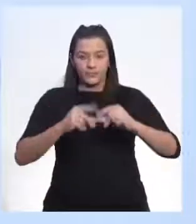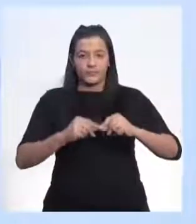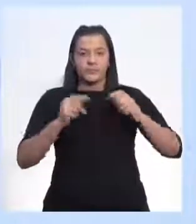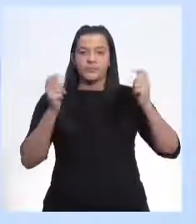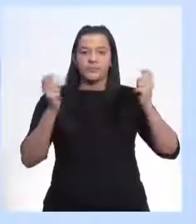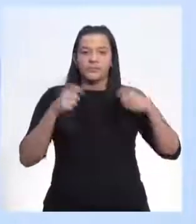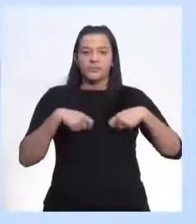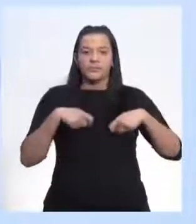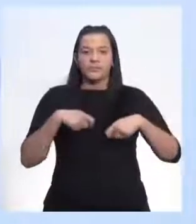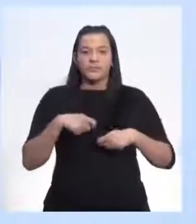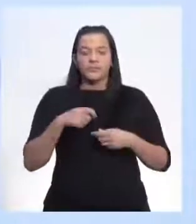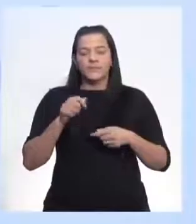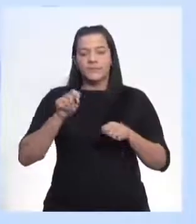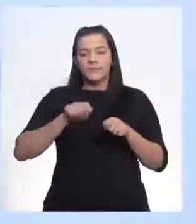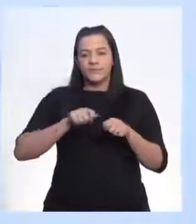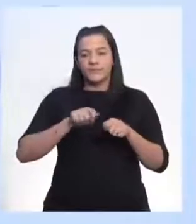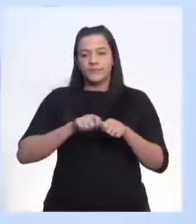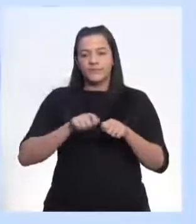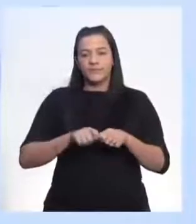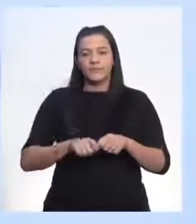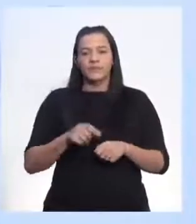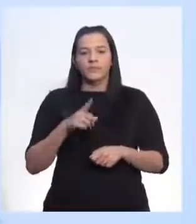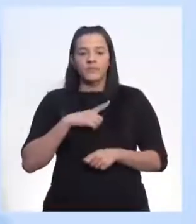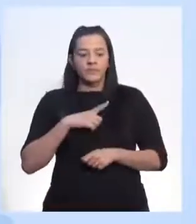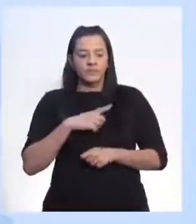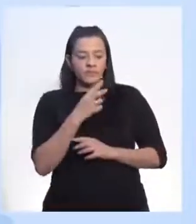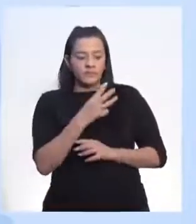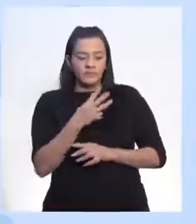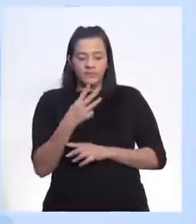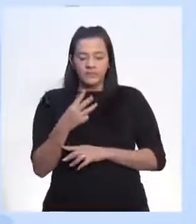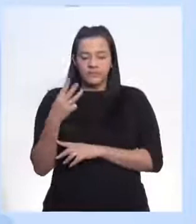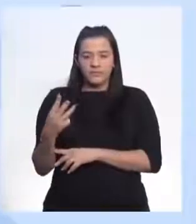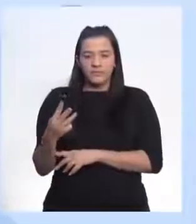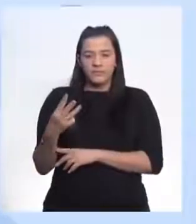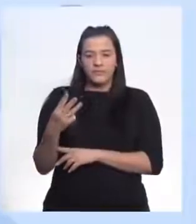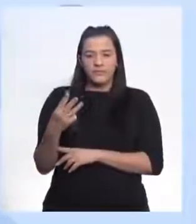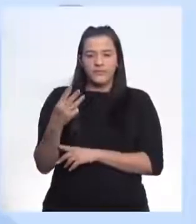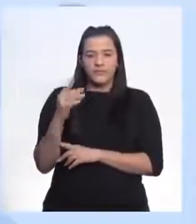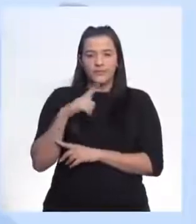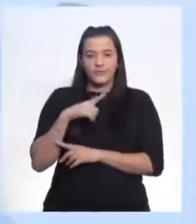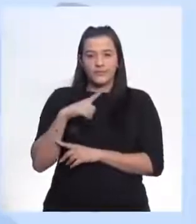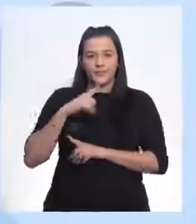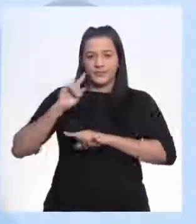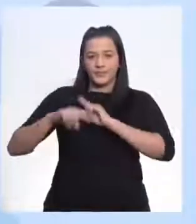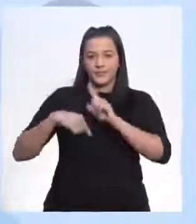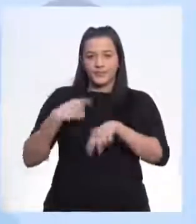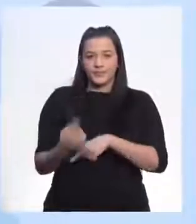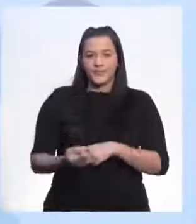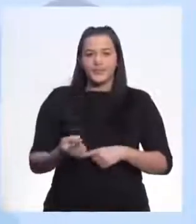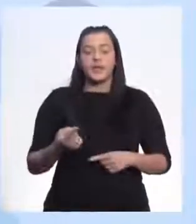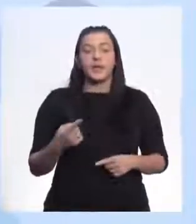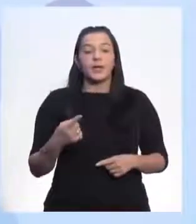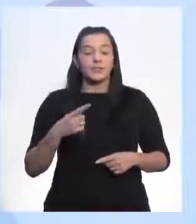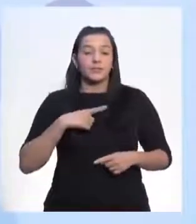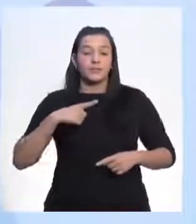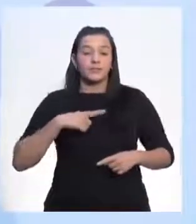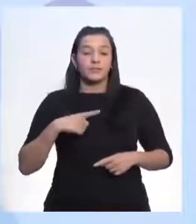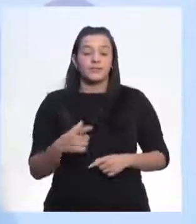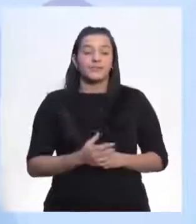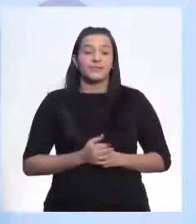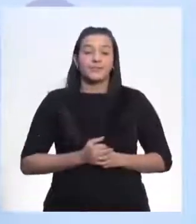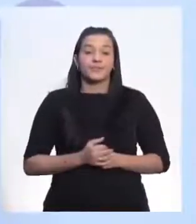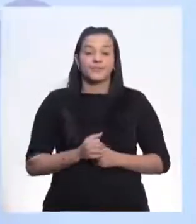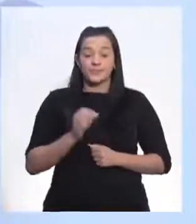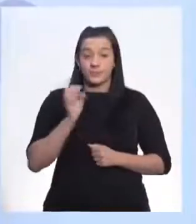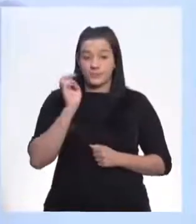possíveis das 13 camisetas de 3 em 3. Depois, vamos verificar quantos são os agrupamentos